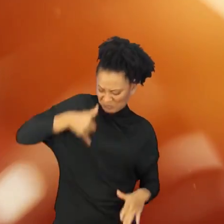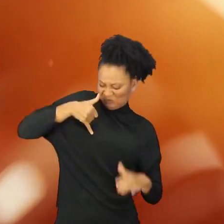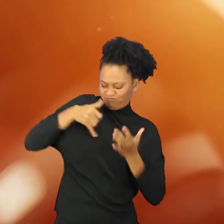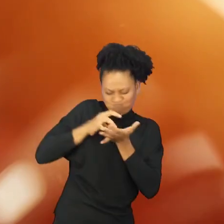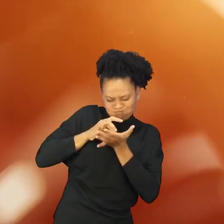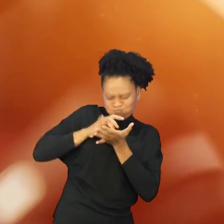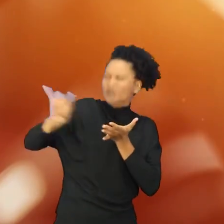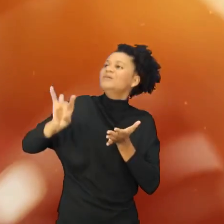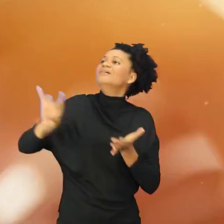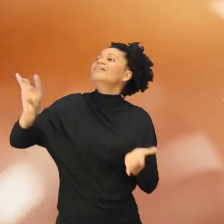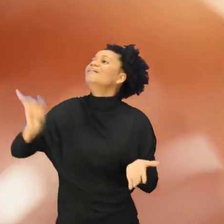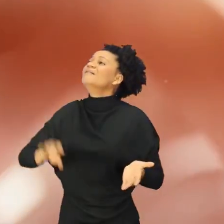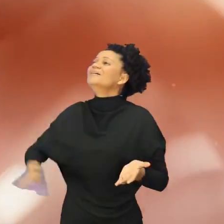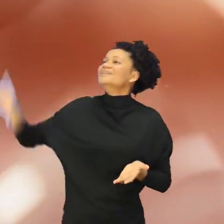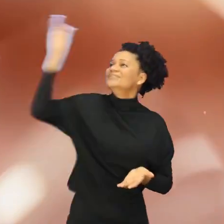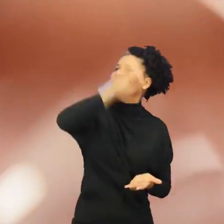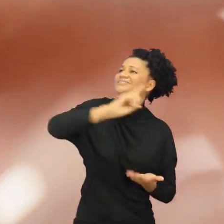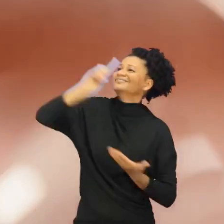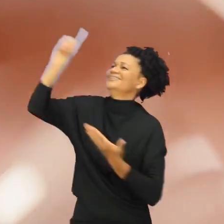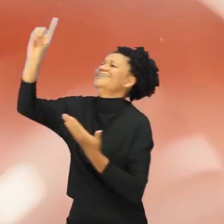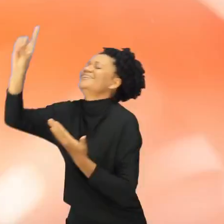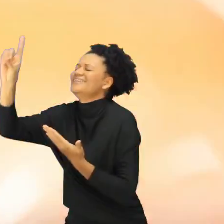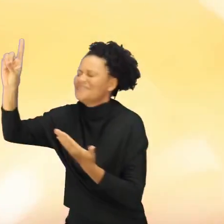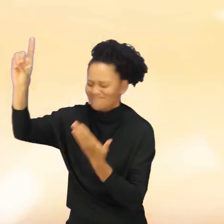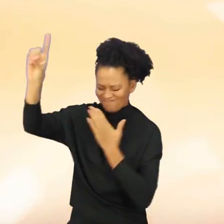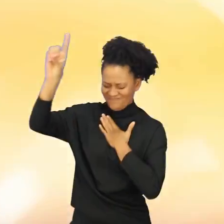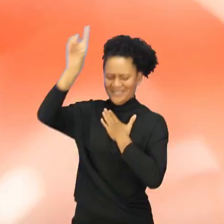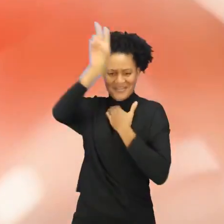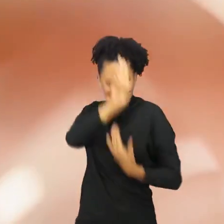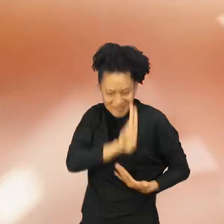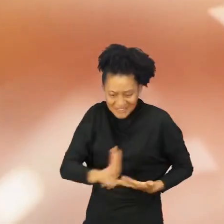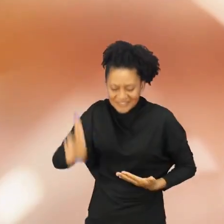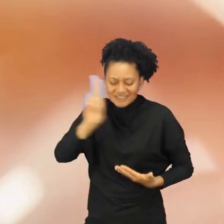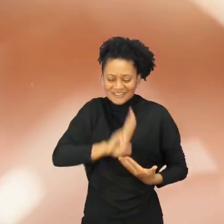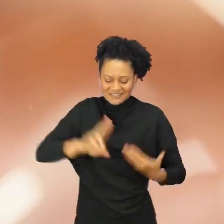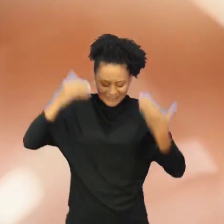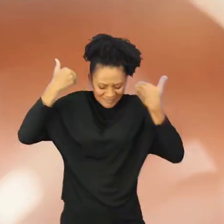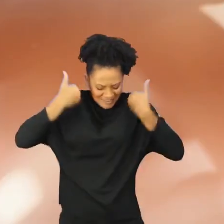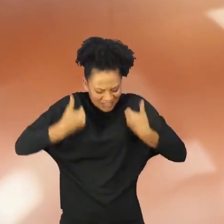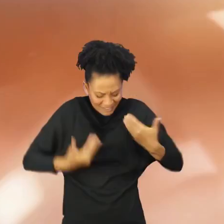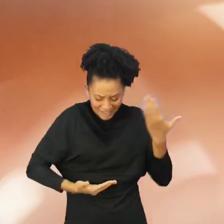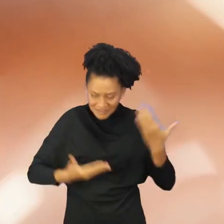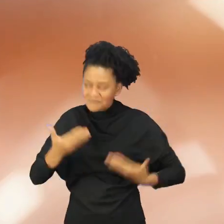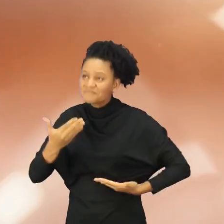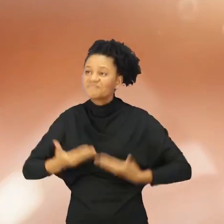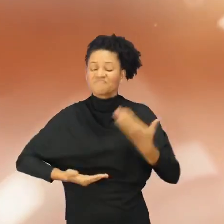Me usa, Deus Eu sou Teu instrumento